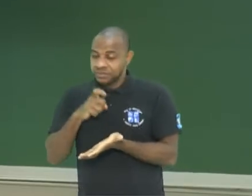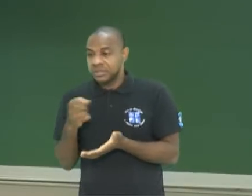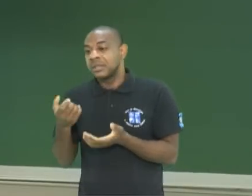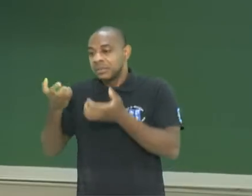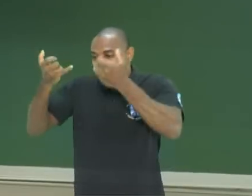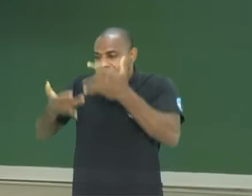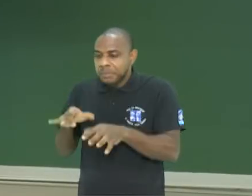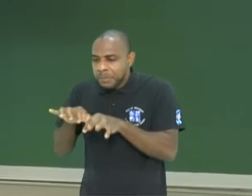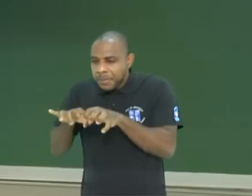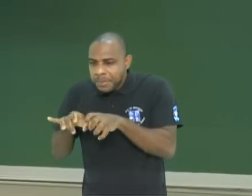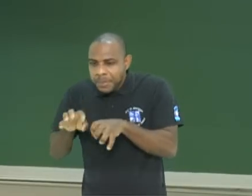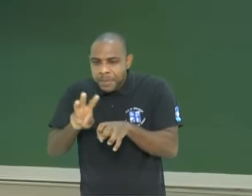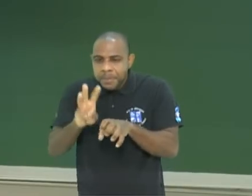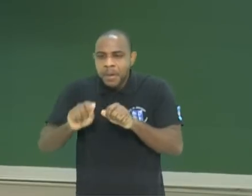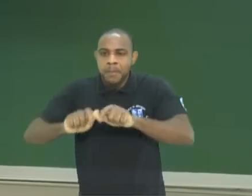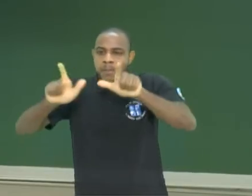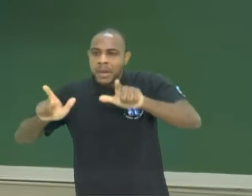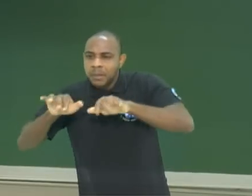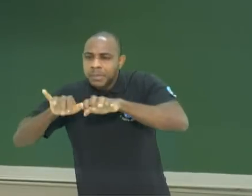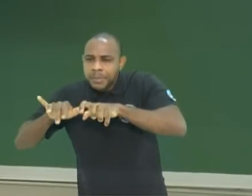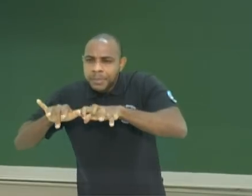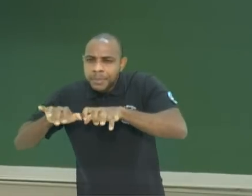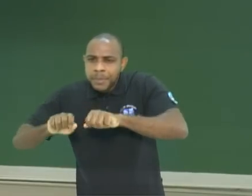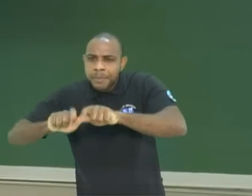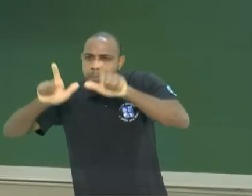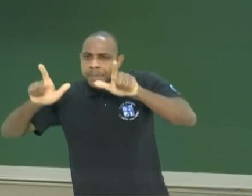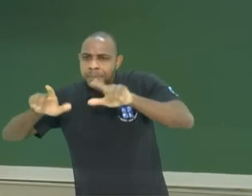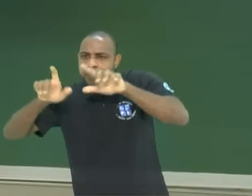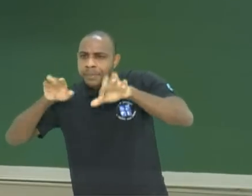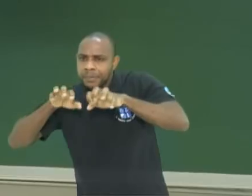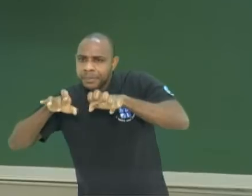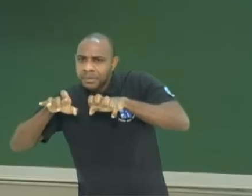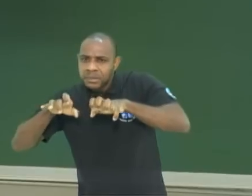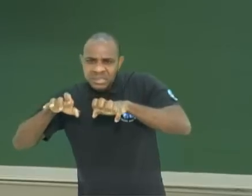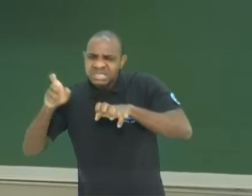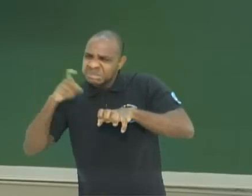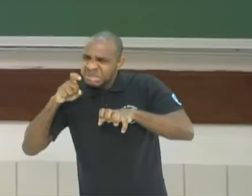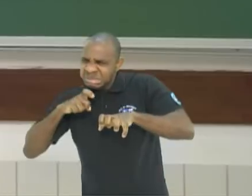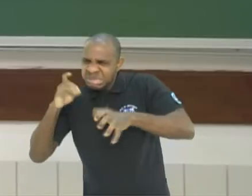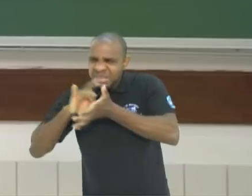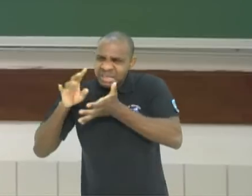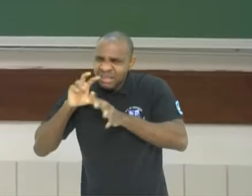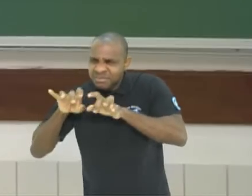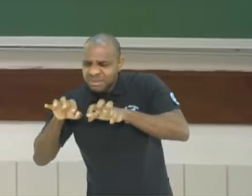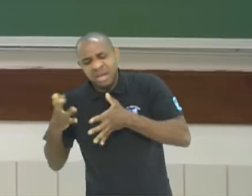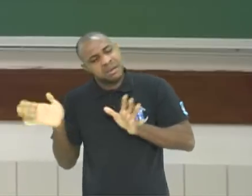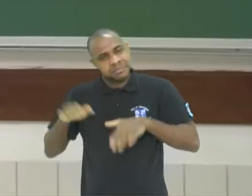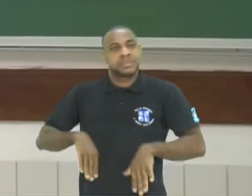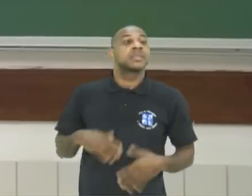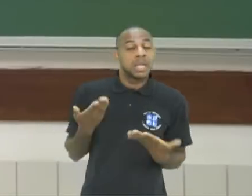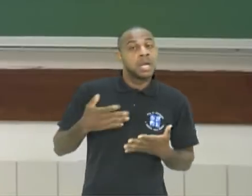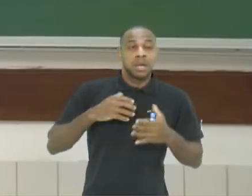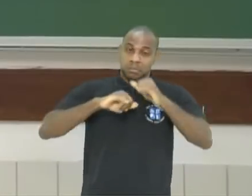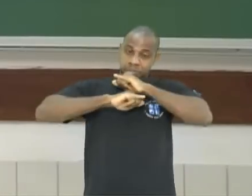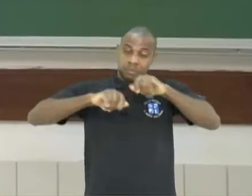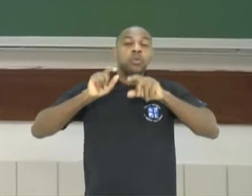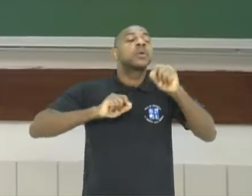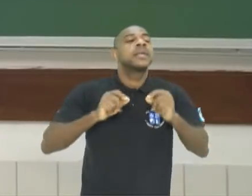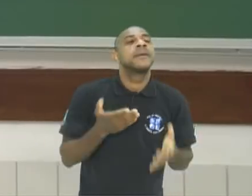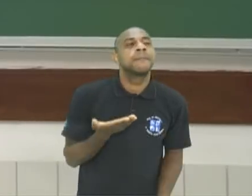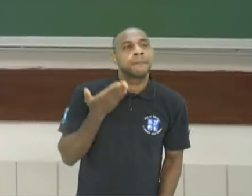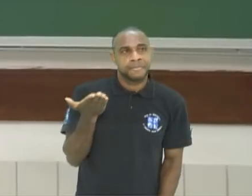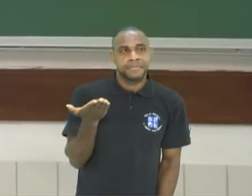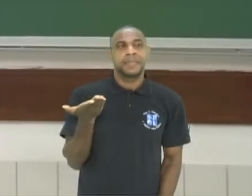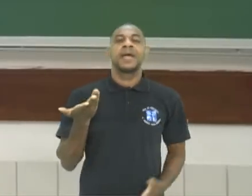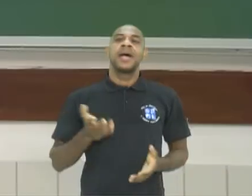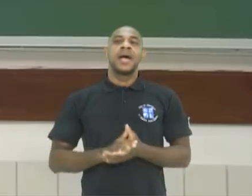falam do mesmo assunto. O que eu gosto de dizer que é muito importante para vocês, né, e para nós também, que somos usuários de